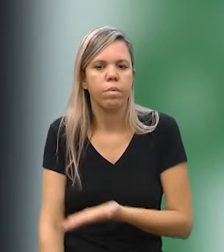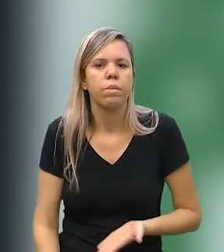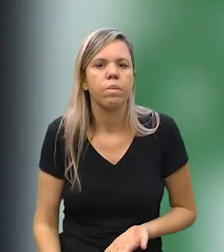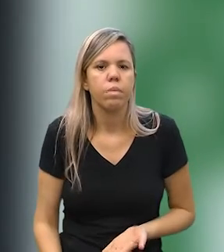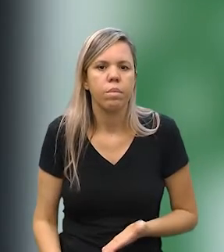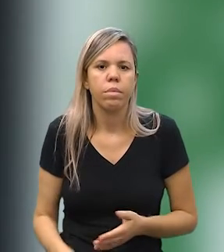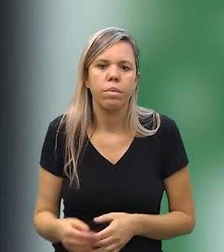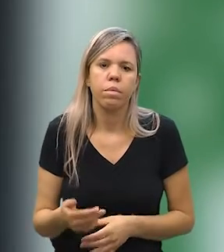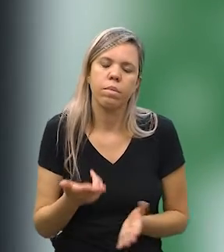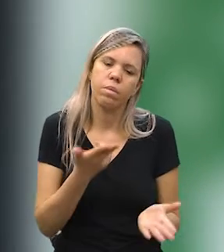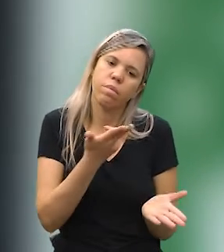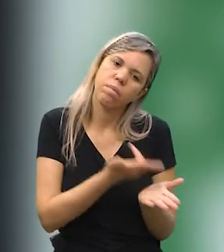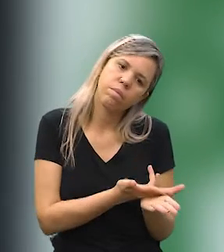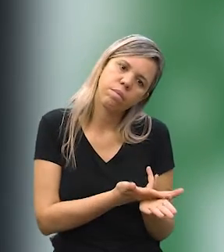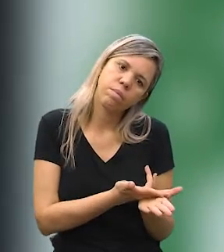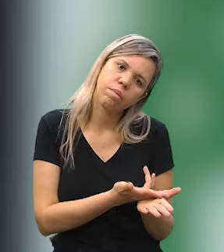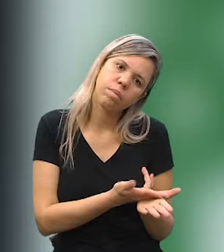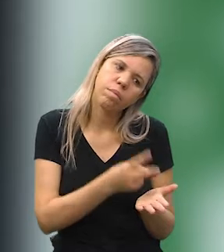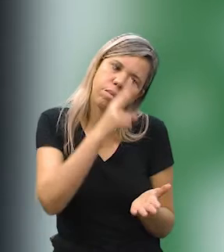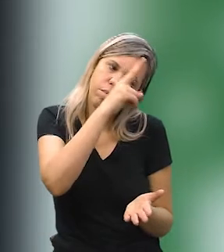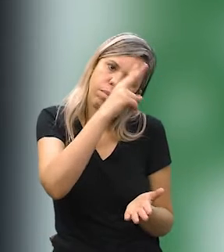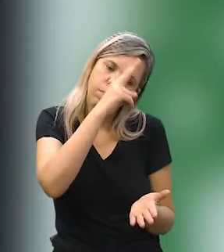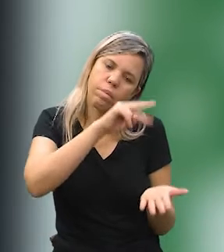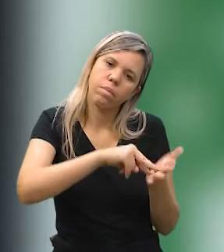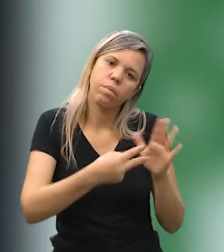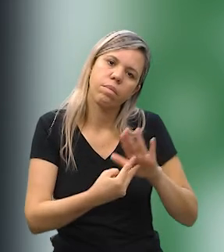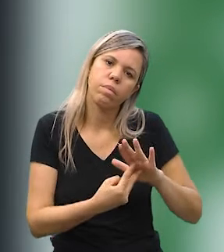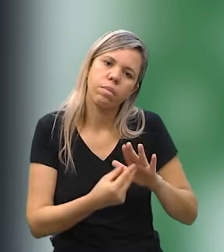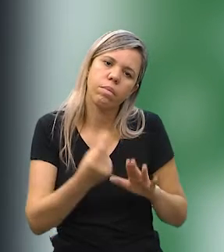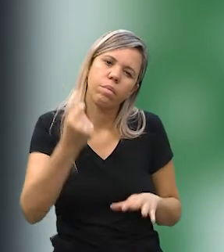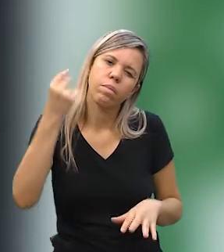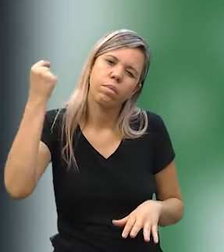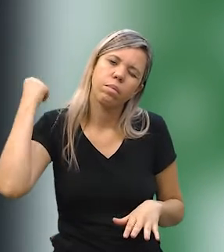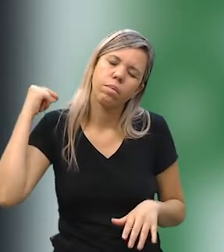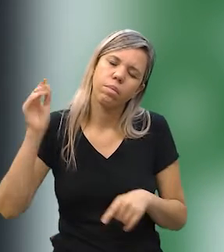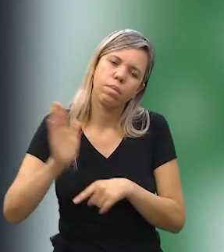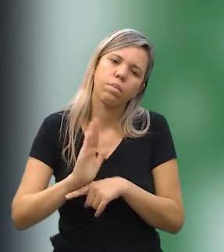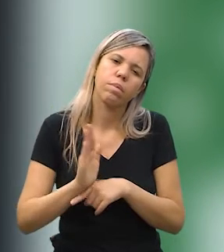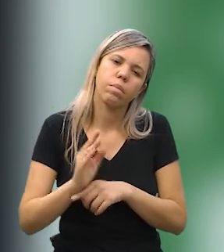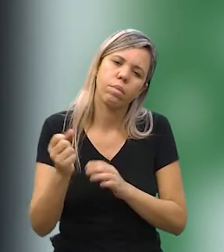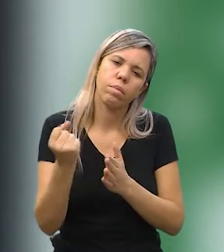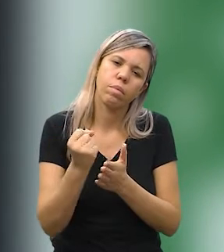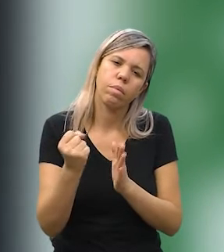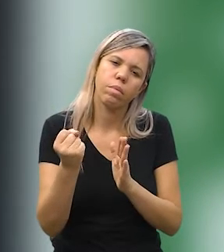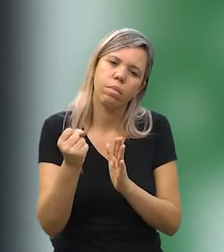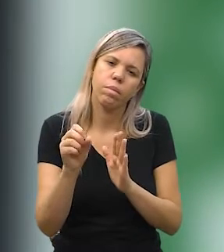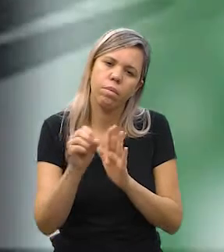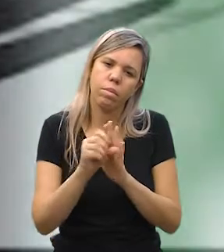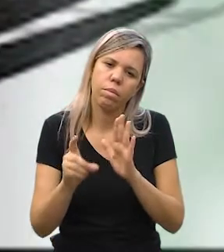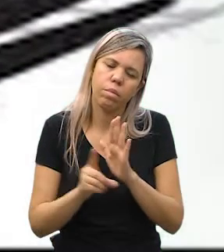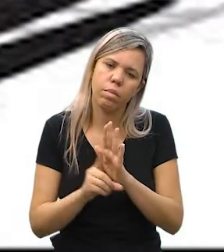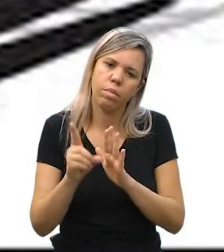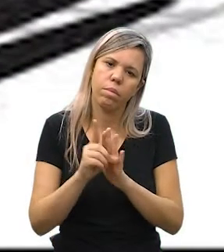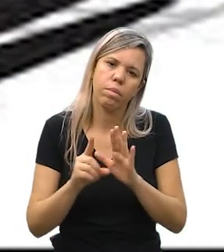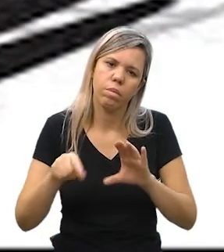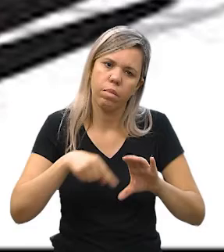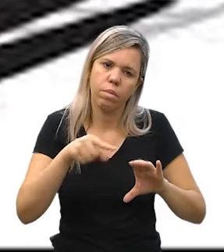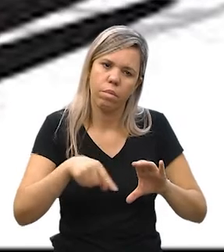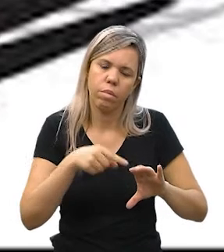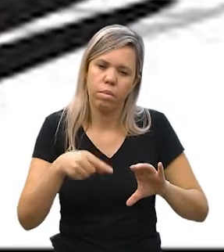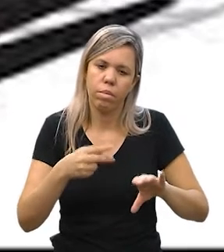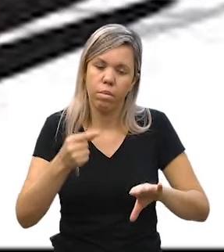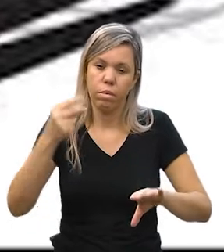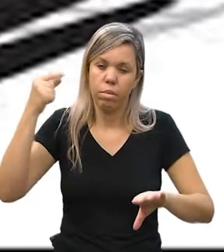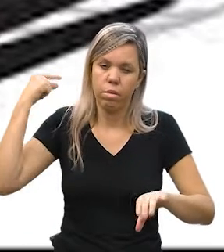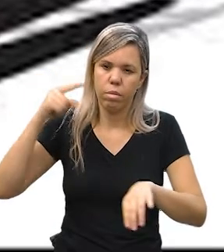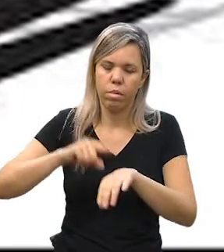ele está meio que deitado, que lembra um pouco aquele antigo seriado da década de 60 e 70, O Túnel do Tempo, né?